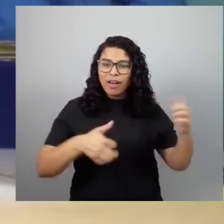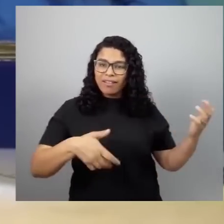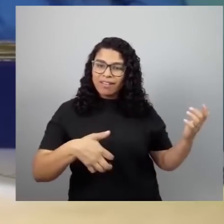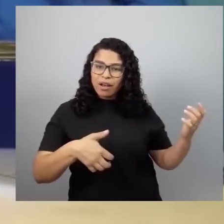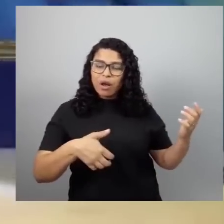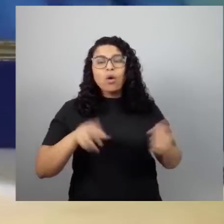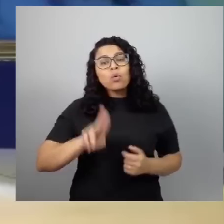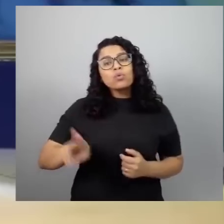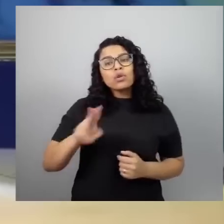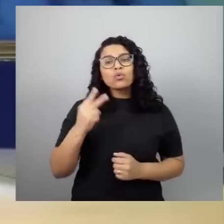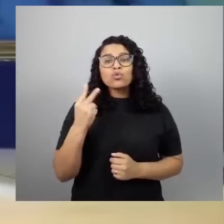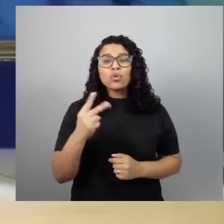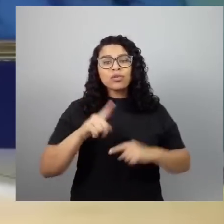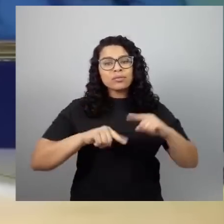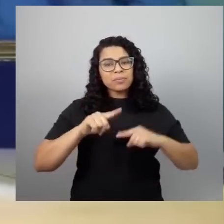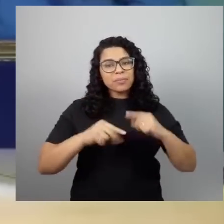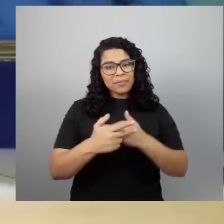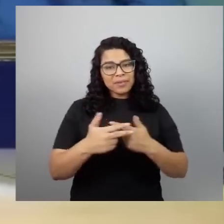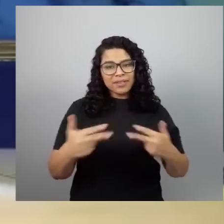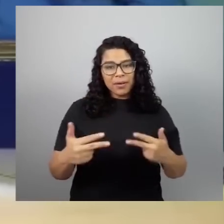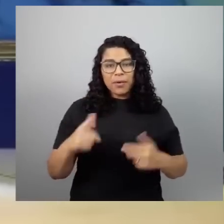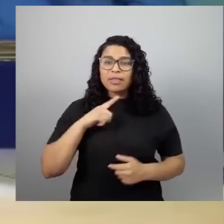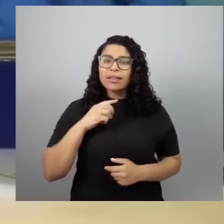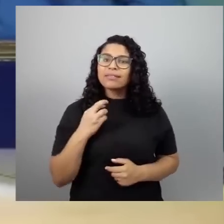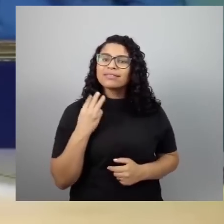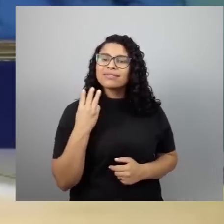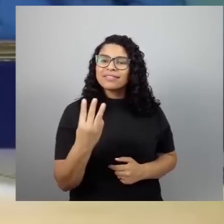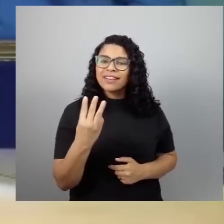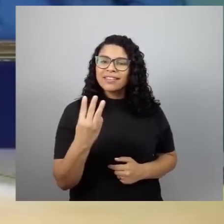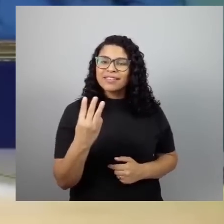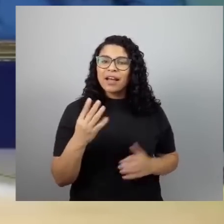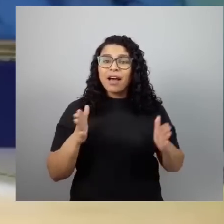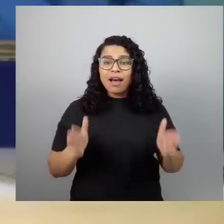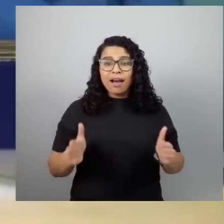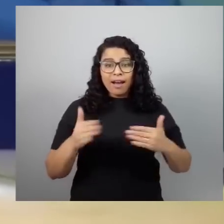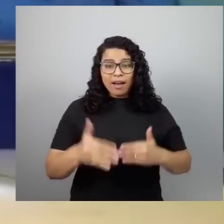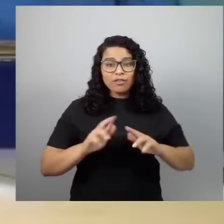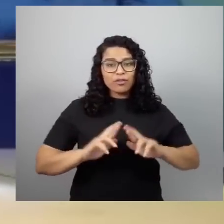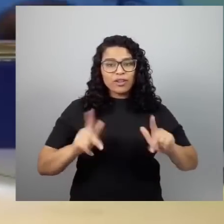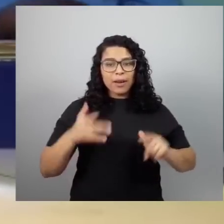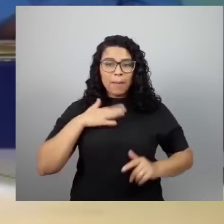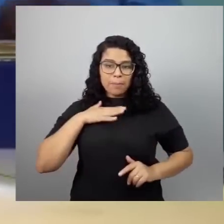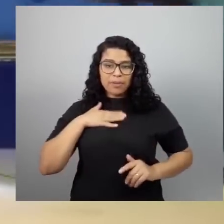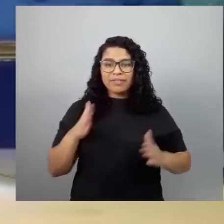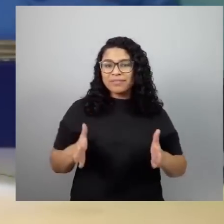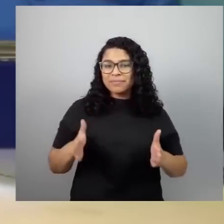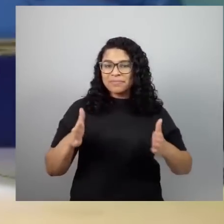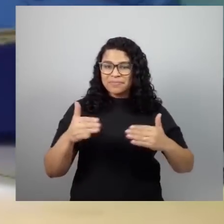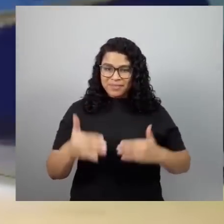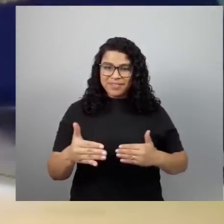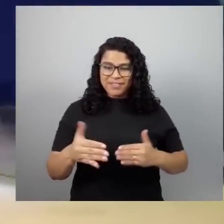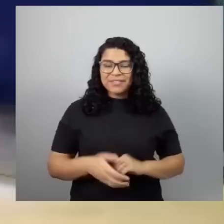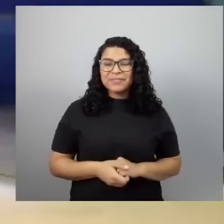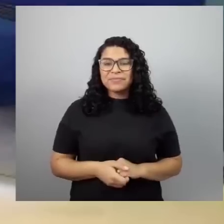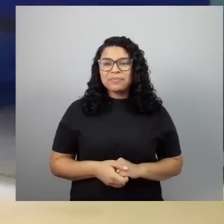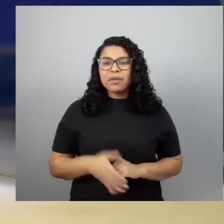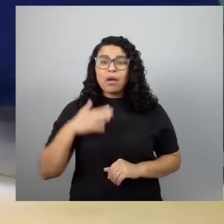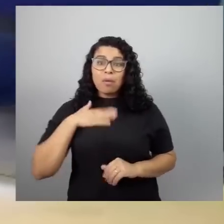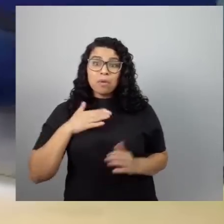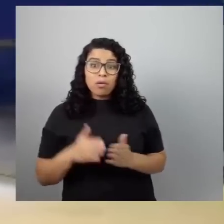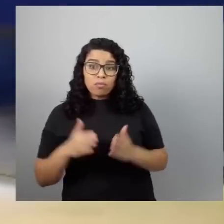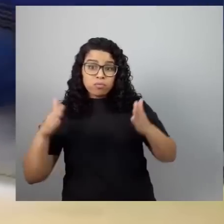dois materiais, tá? Nós temos aqui três caixas diferentes, tá? A minha é a média, a minha é a